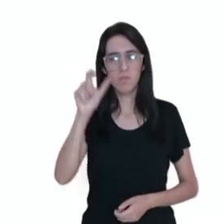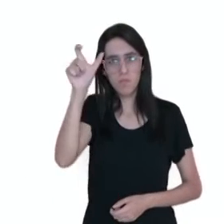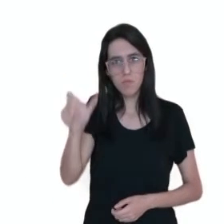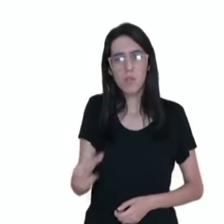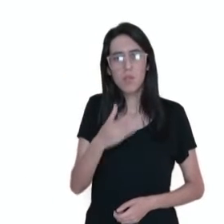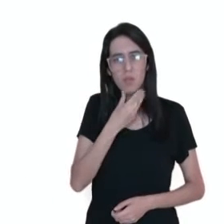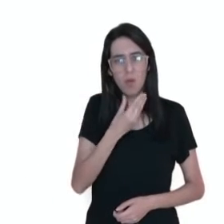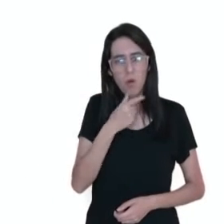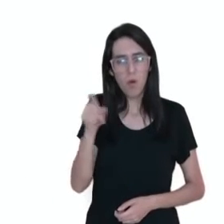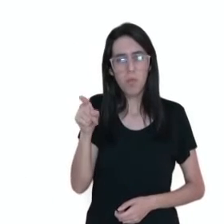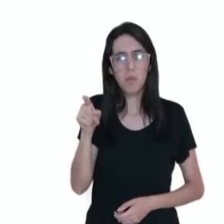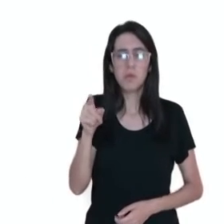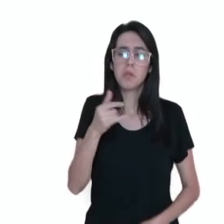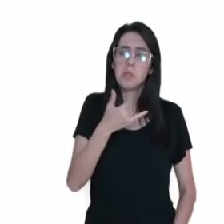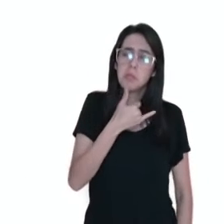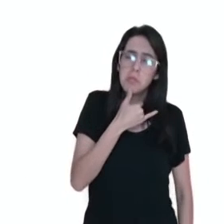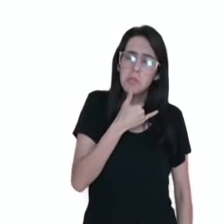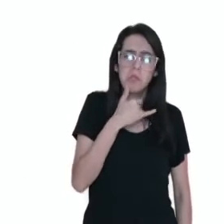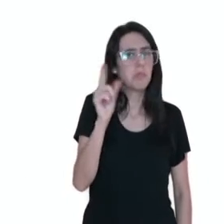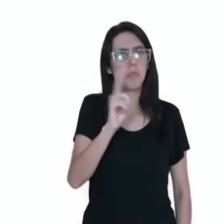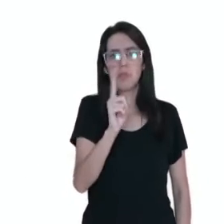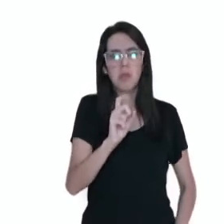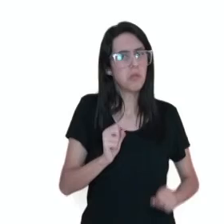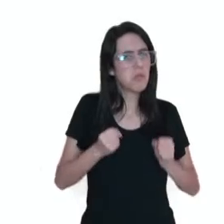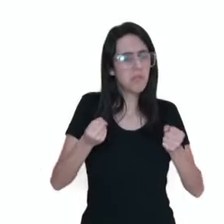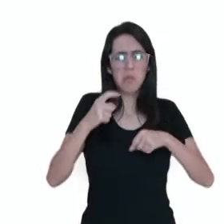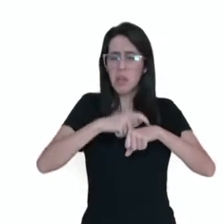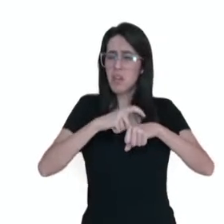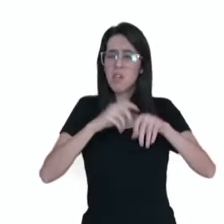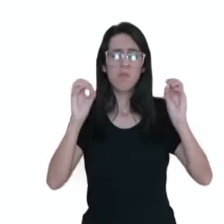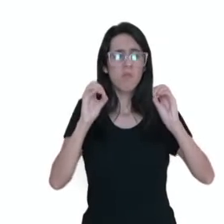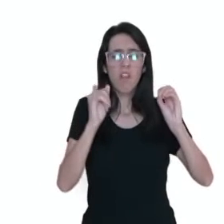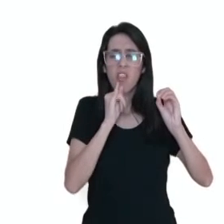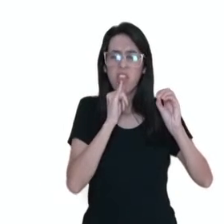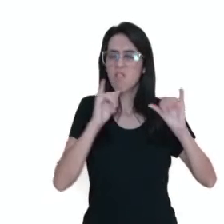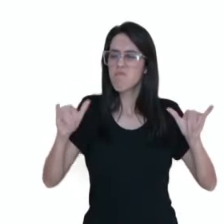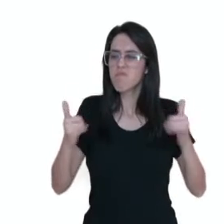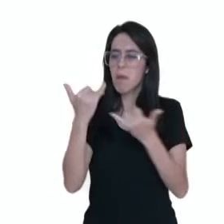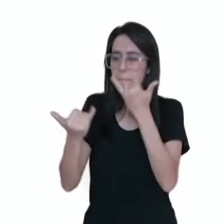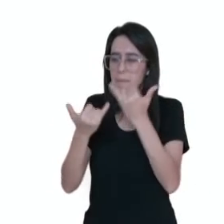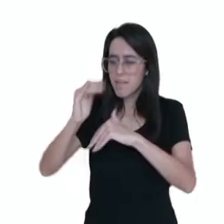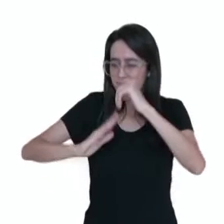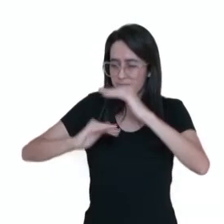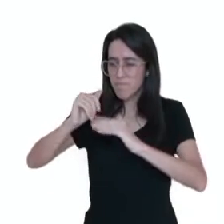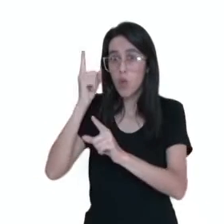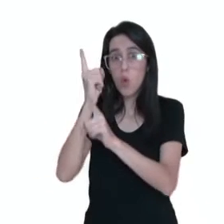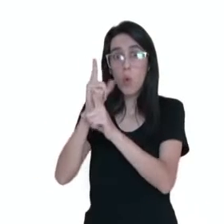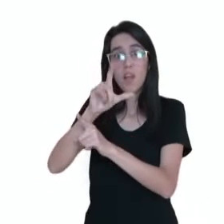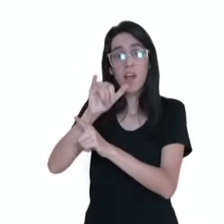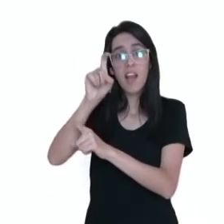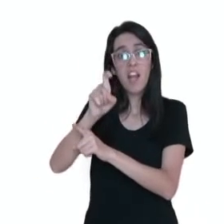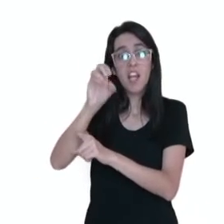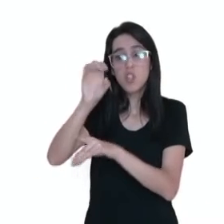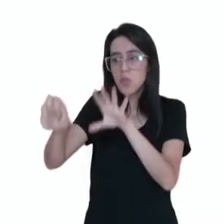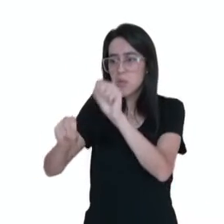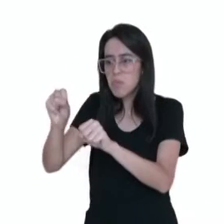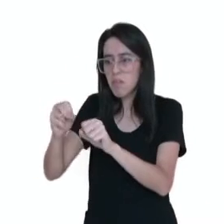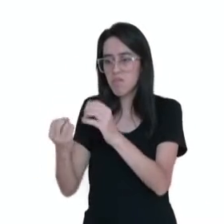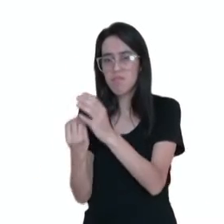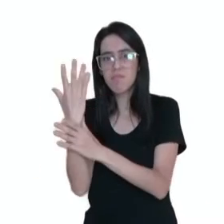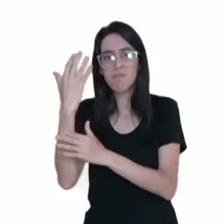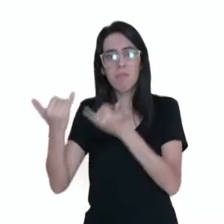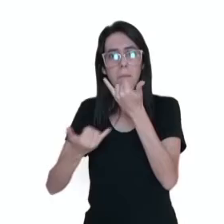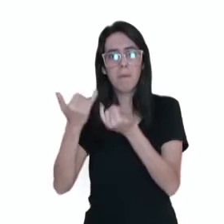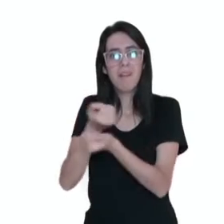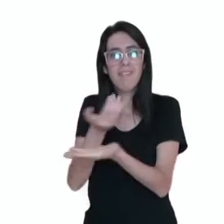usa o seu tempo ocioso para fabricar brinquedos com o que encontra no lixo para seus netos e crianças